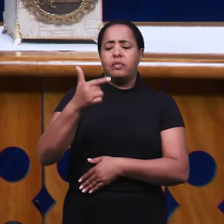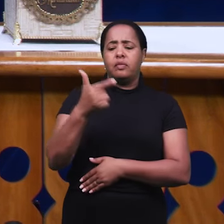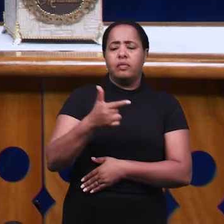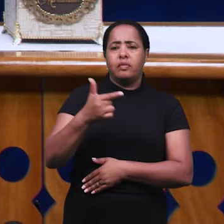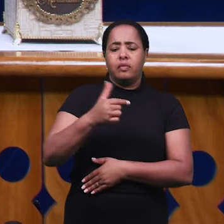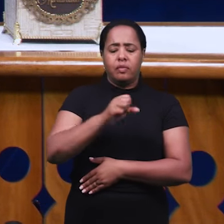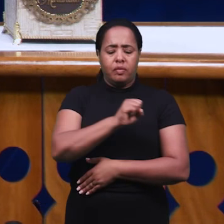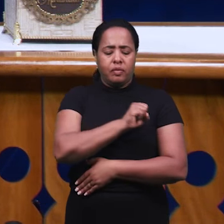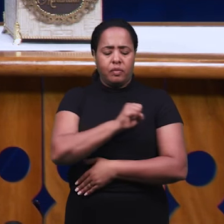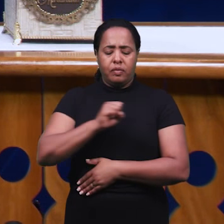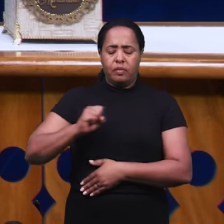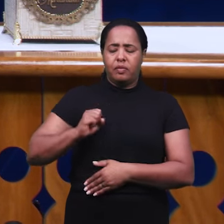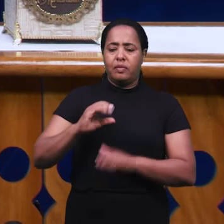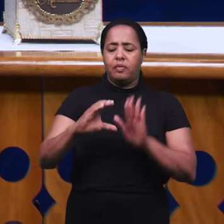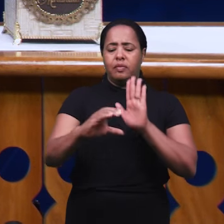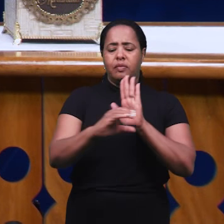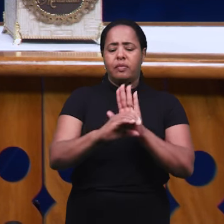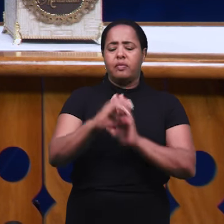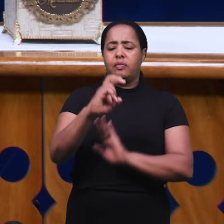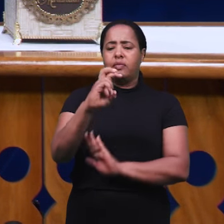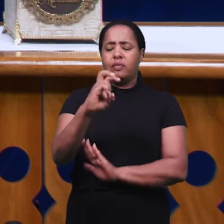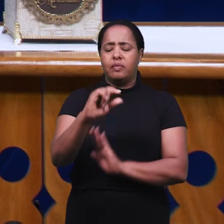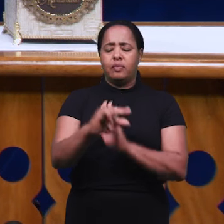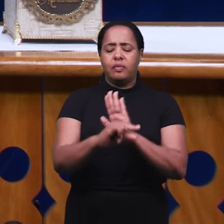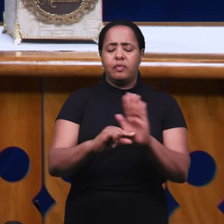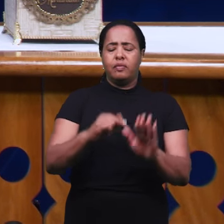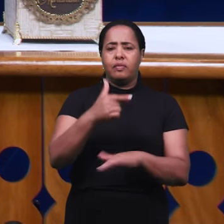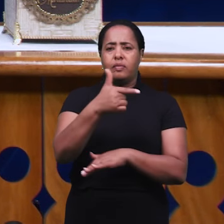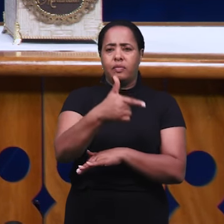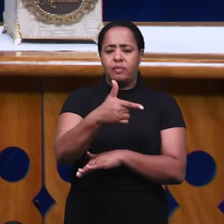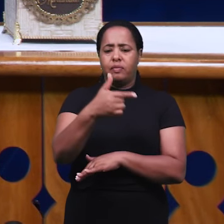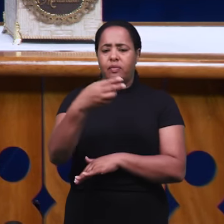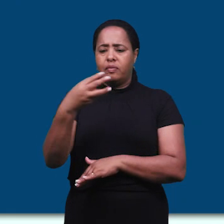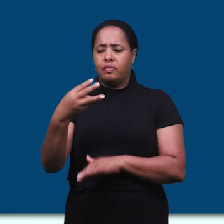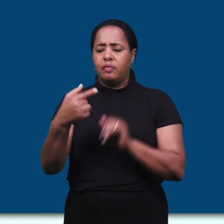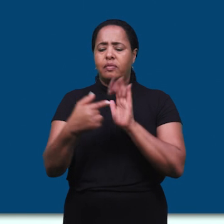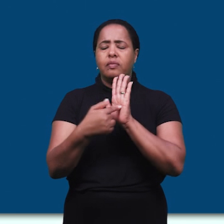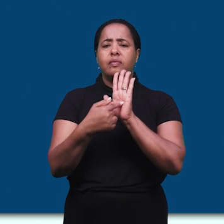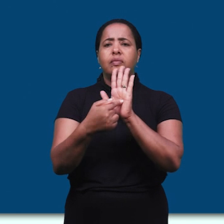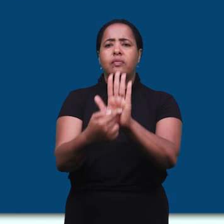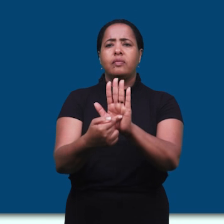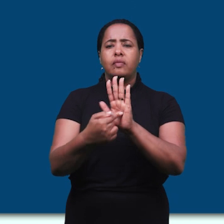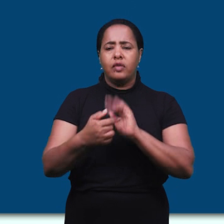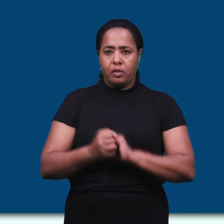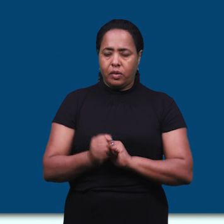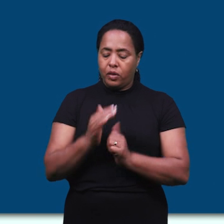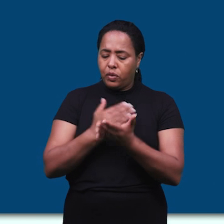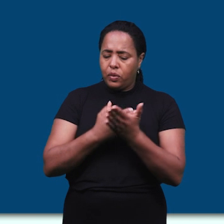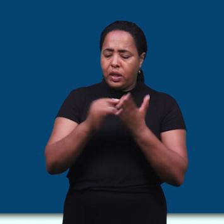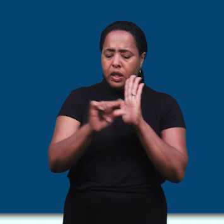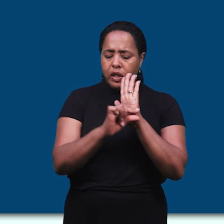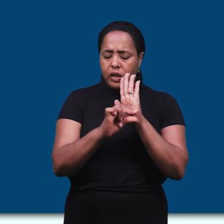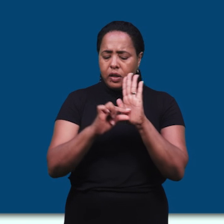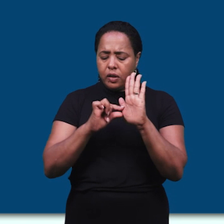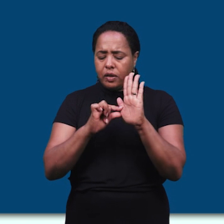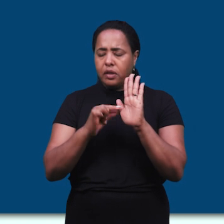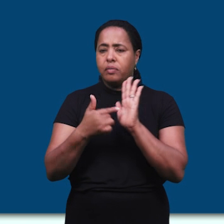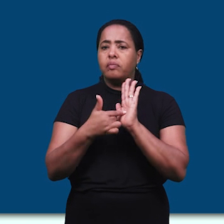Samuel, capítulo 5, o versículo 23, que diz assim, basta o início do